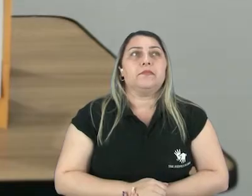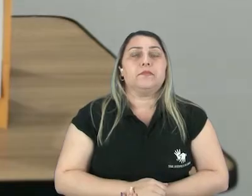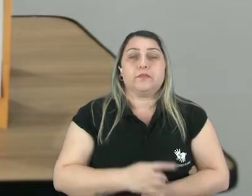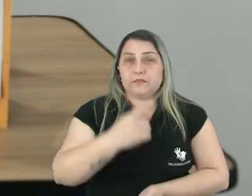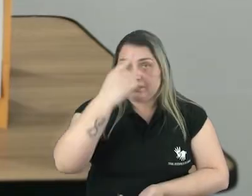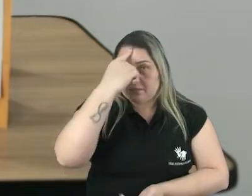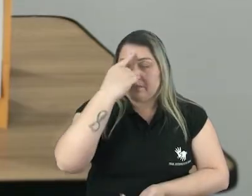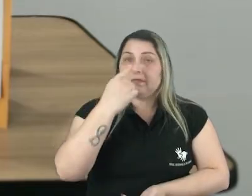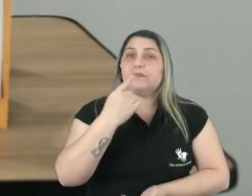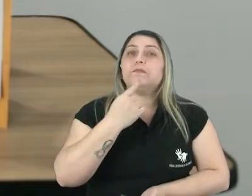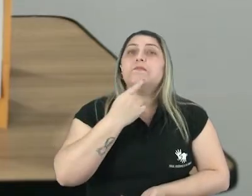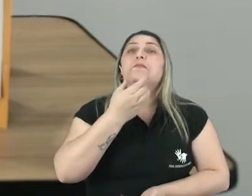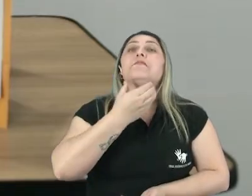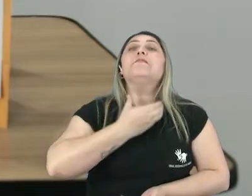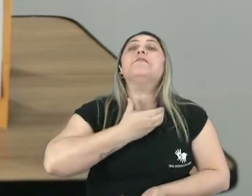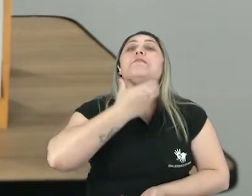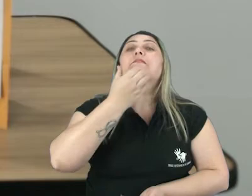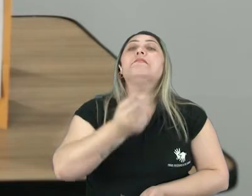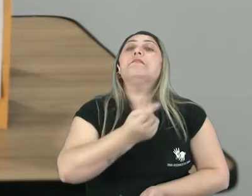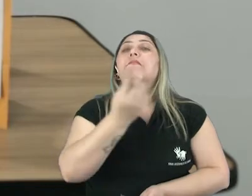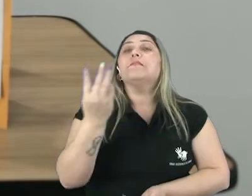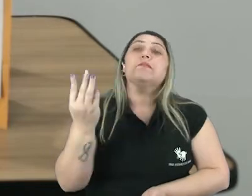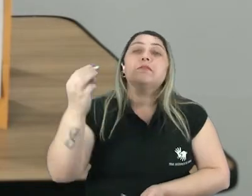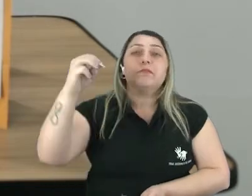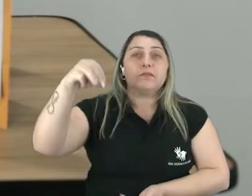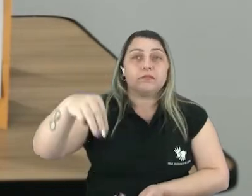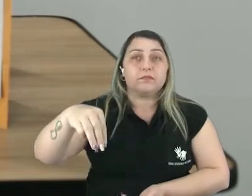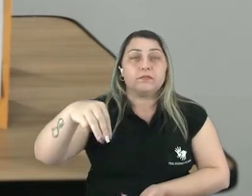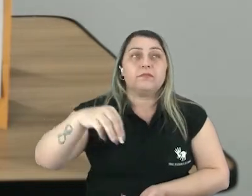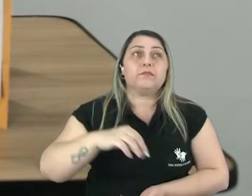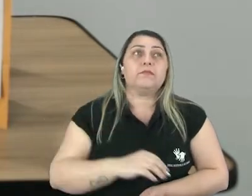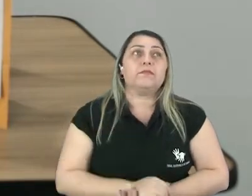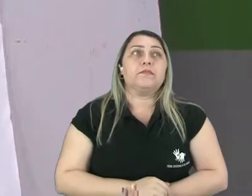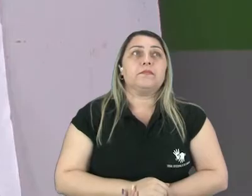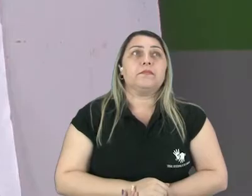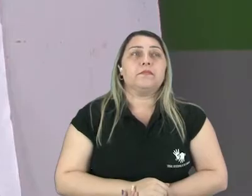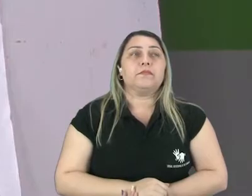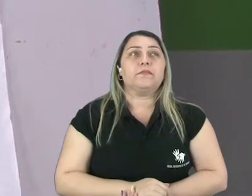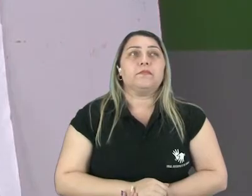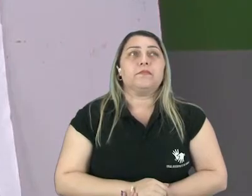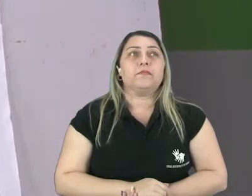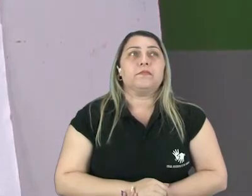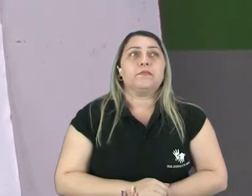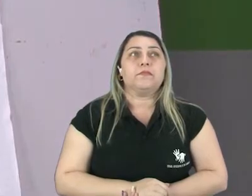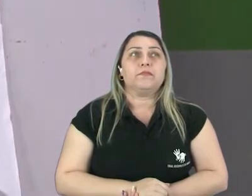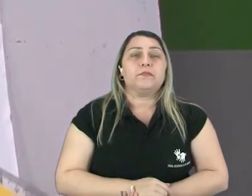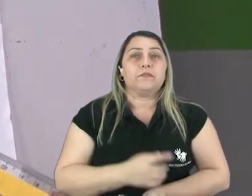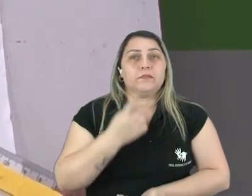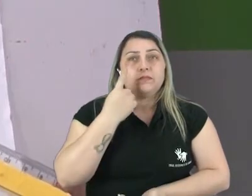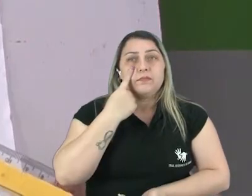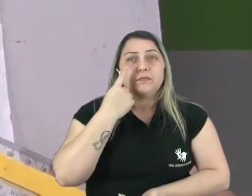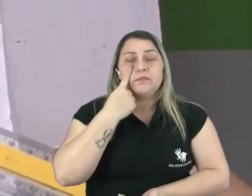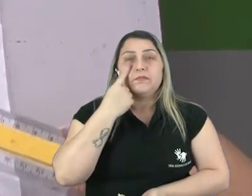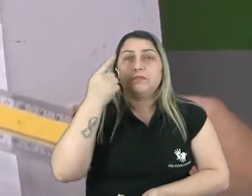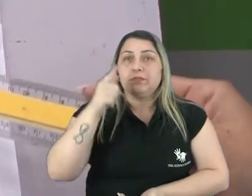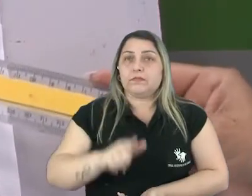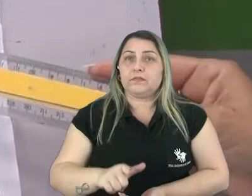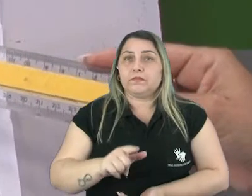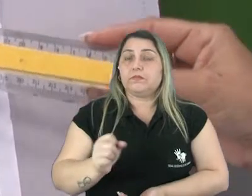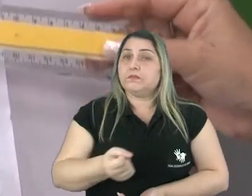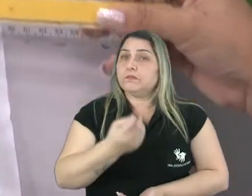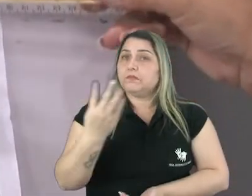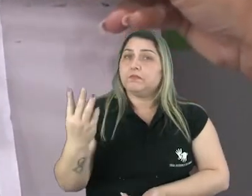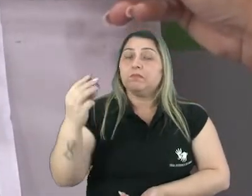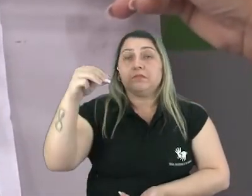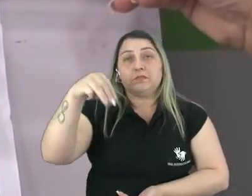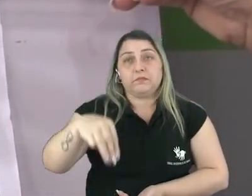Nesta imagem, a girafa está medindo a altura de quantos metros? Vamos observar novamente?